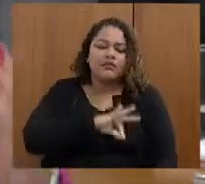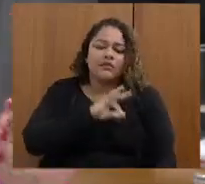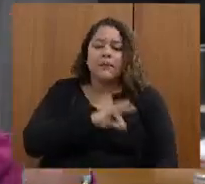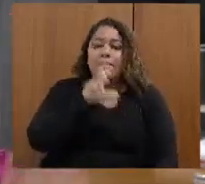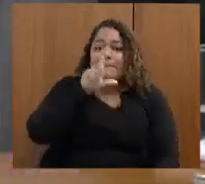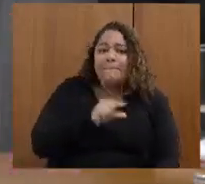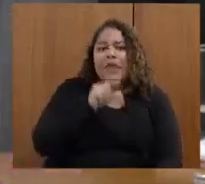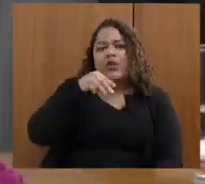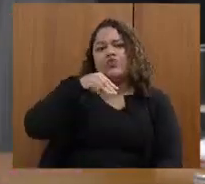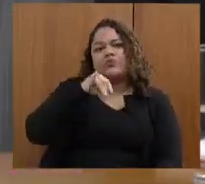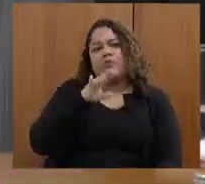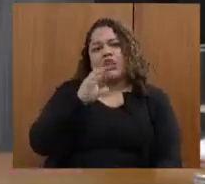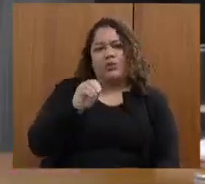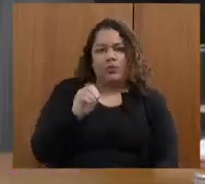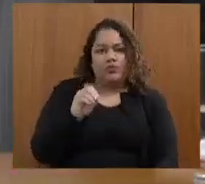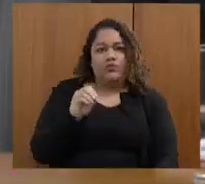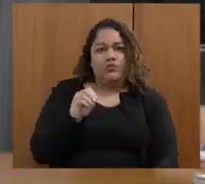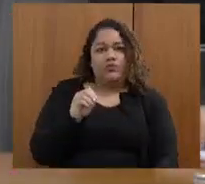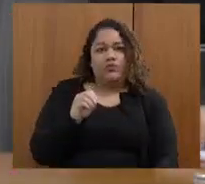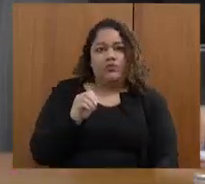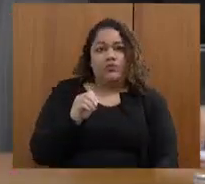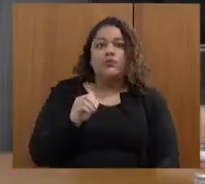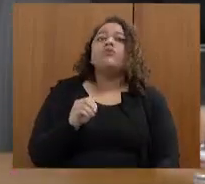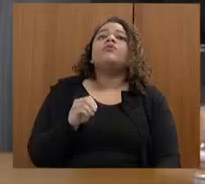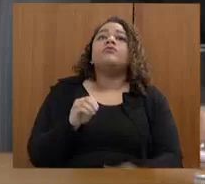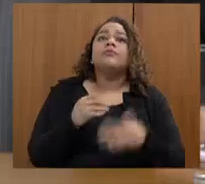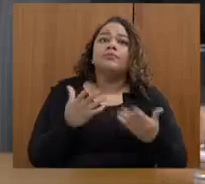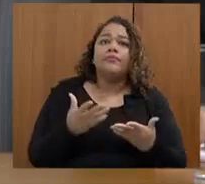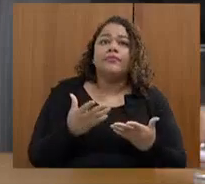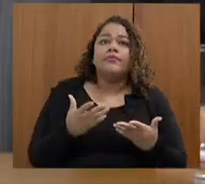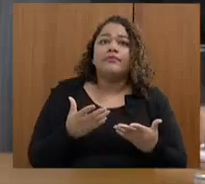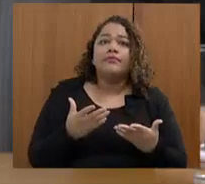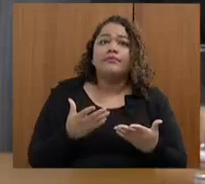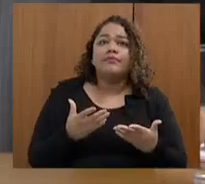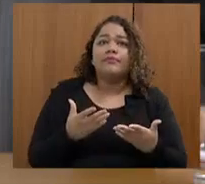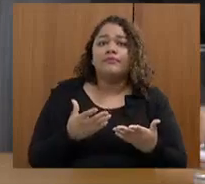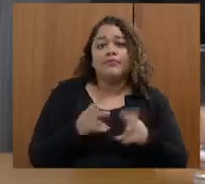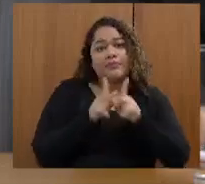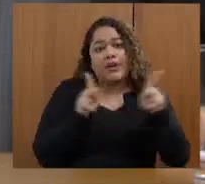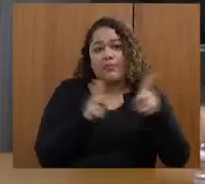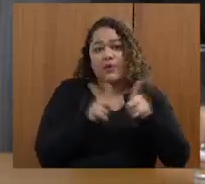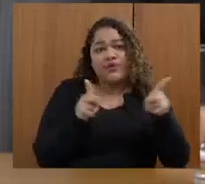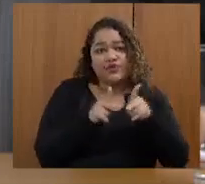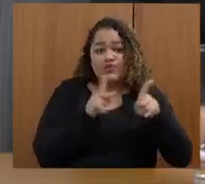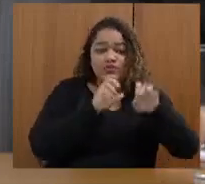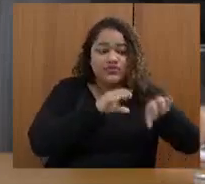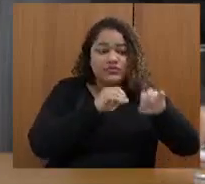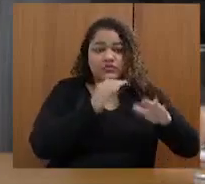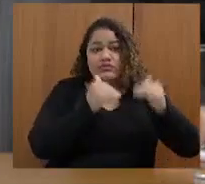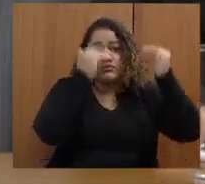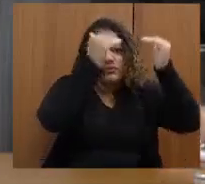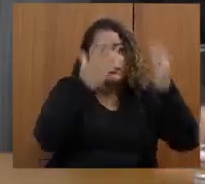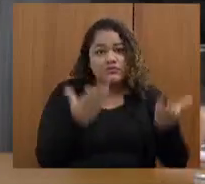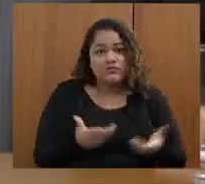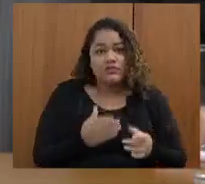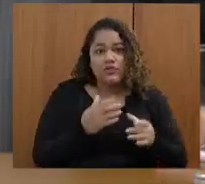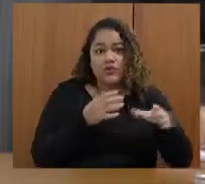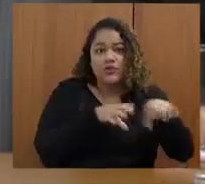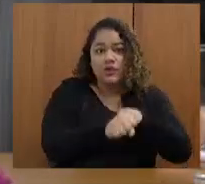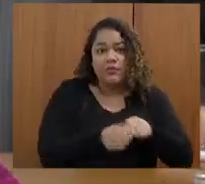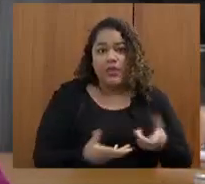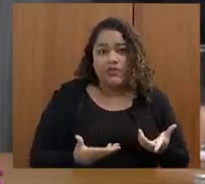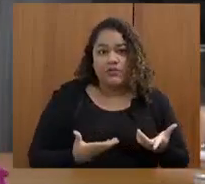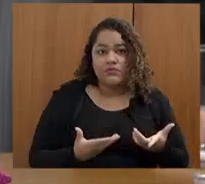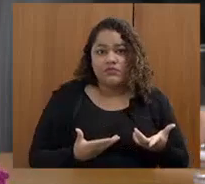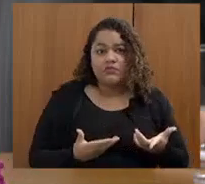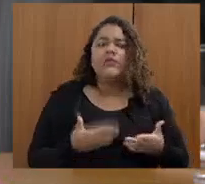mínimo de vencimento básico para profissional do para professor de nível superior de escolaridade Então qual é o